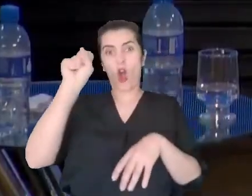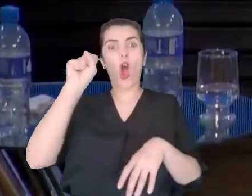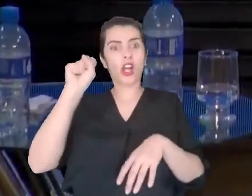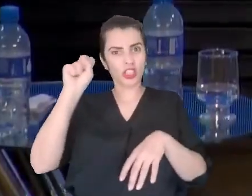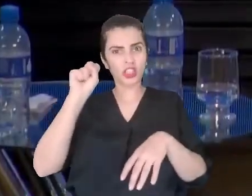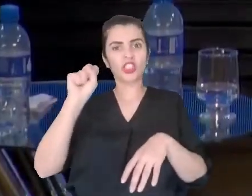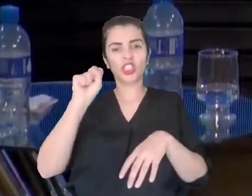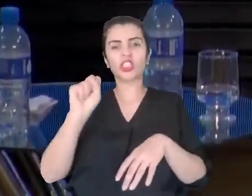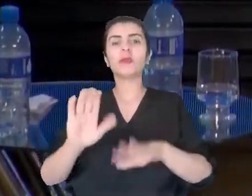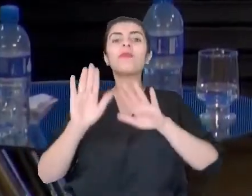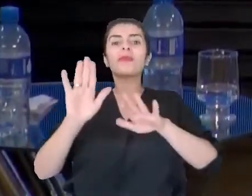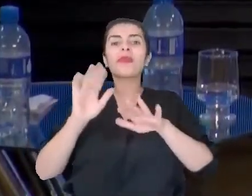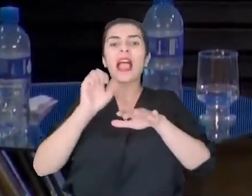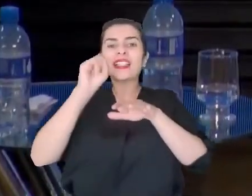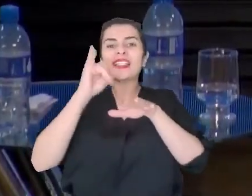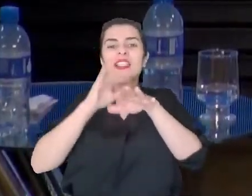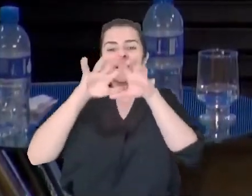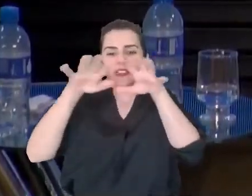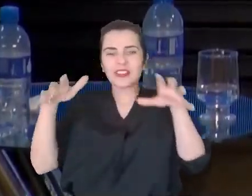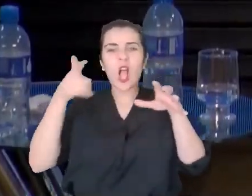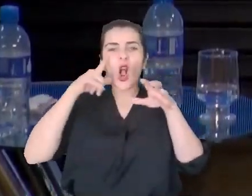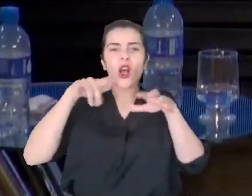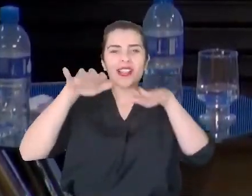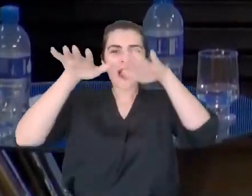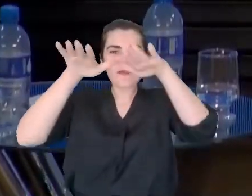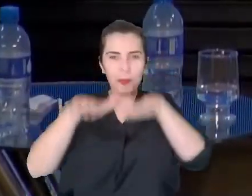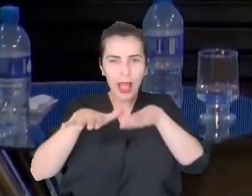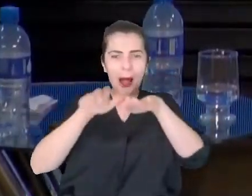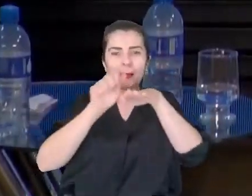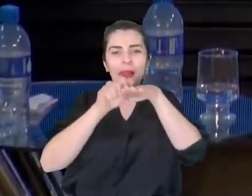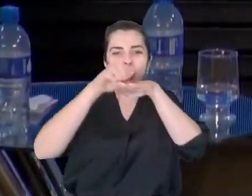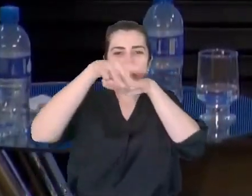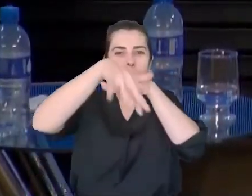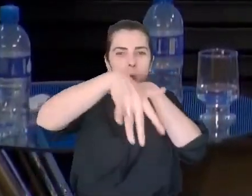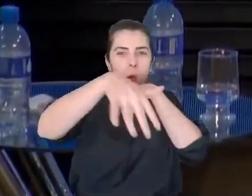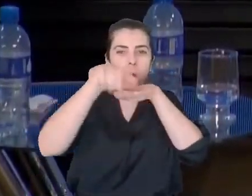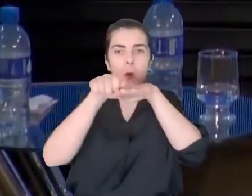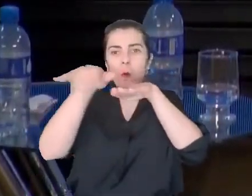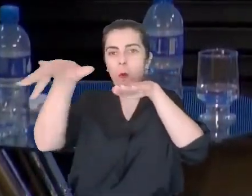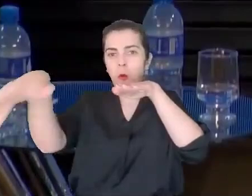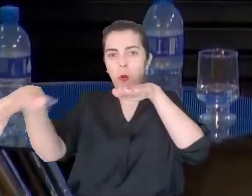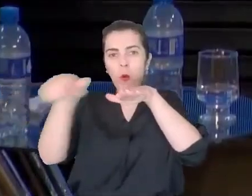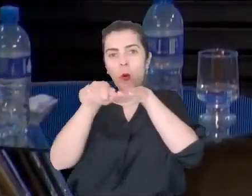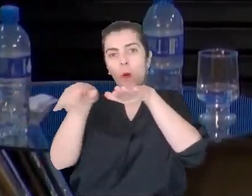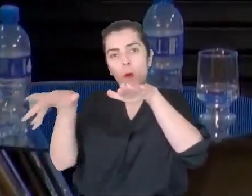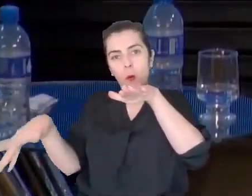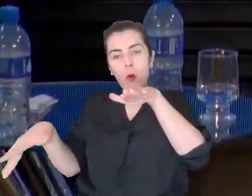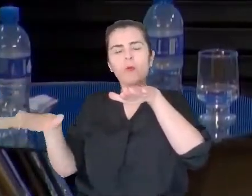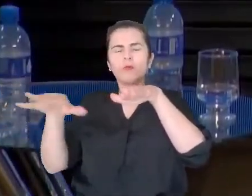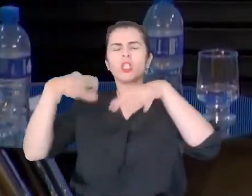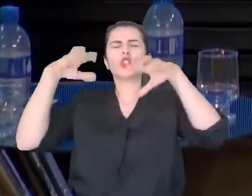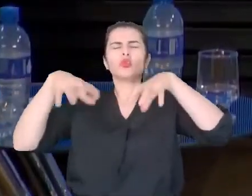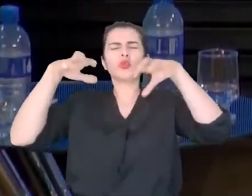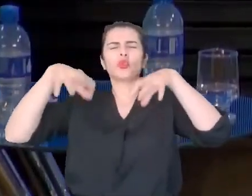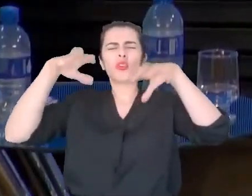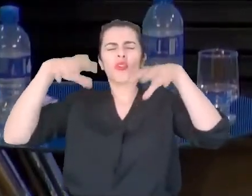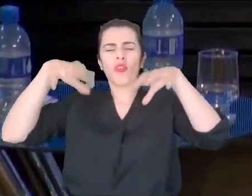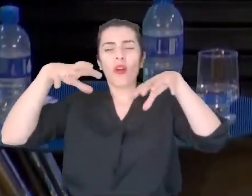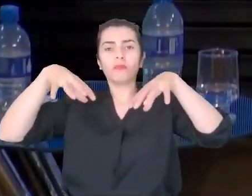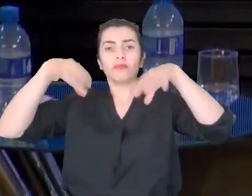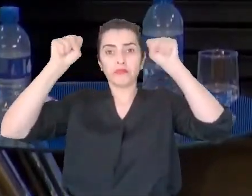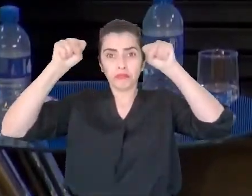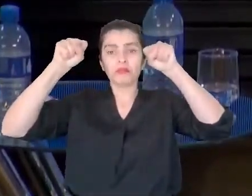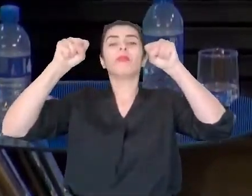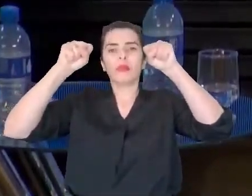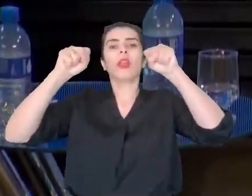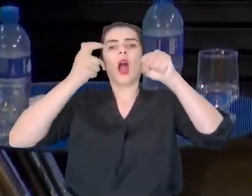drenagem superficial estiver adequada, a gente parou a chuva, a gente retorna, né? Então, se a preparação